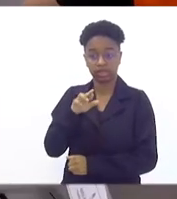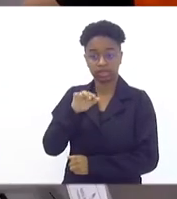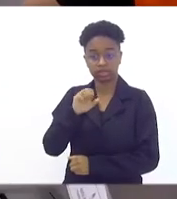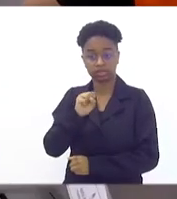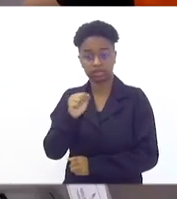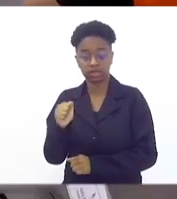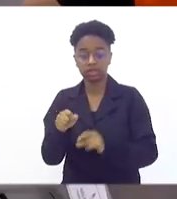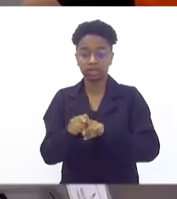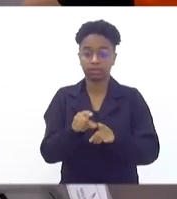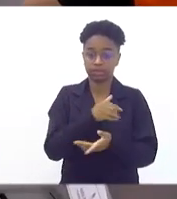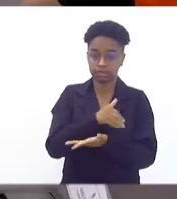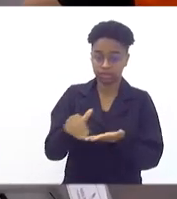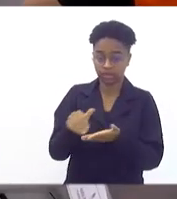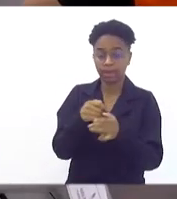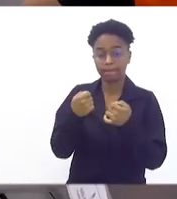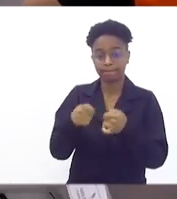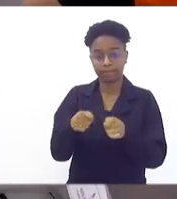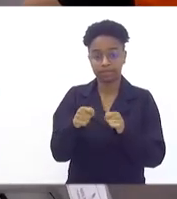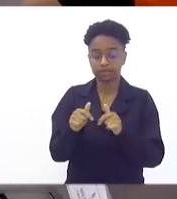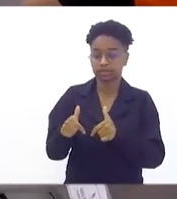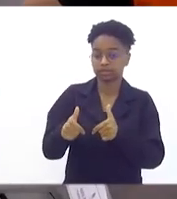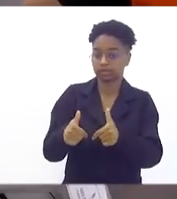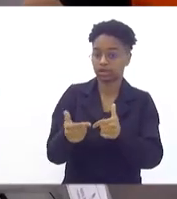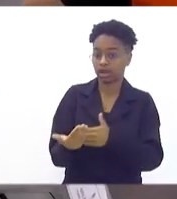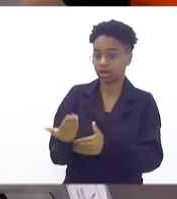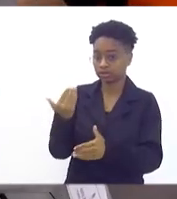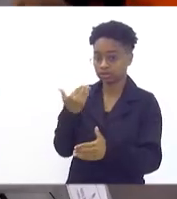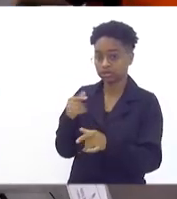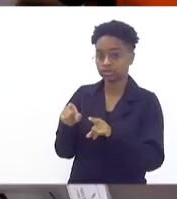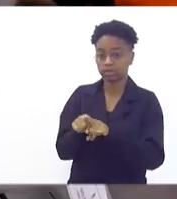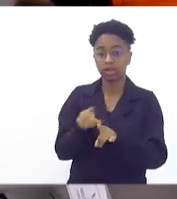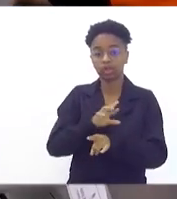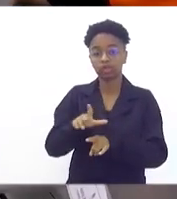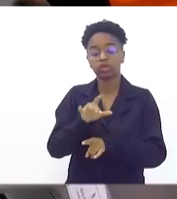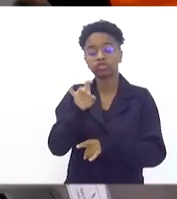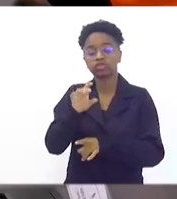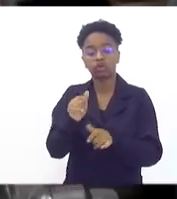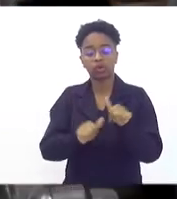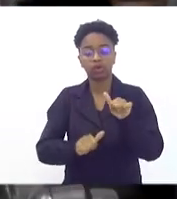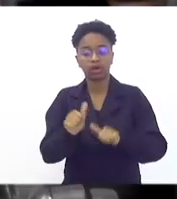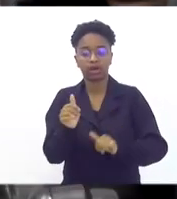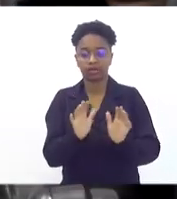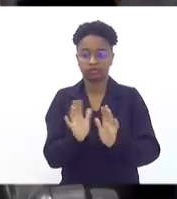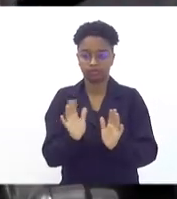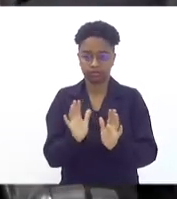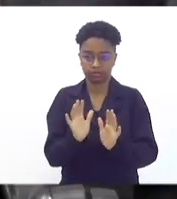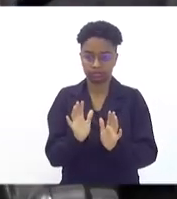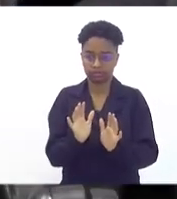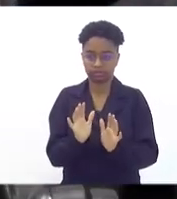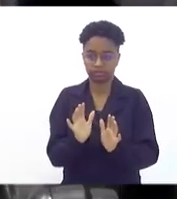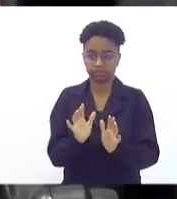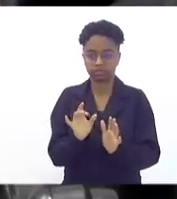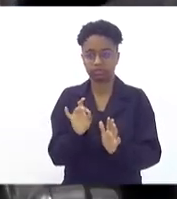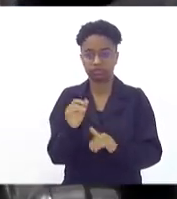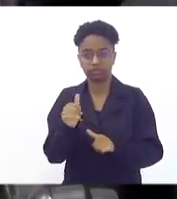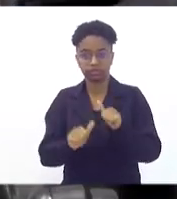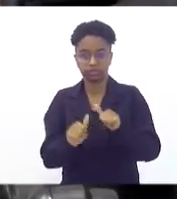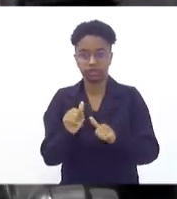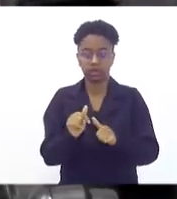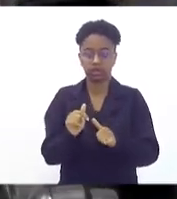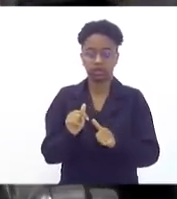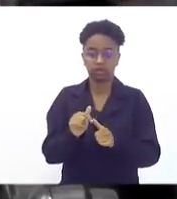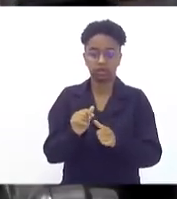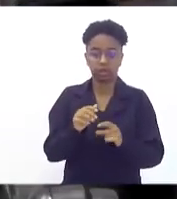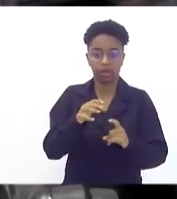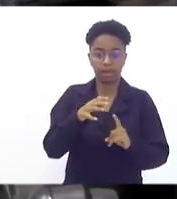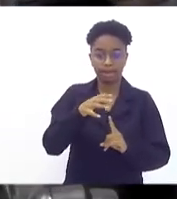nós precisamos fazer essa diligência prévia e fazer digo não só uma avaliação dos potes de NV a gente tem que